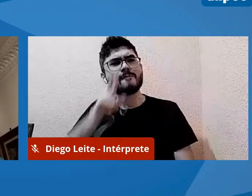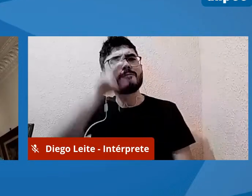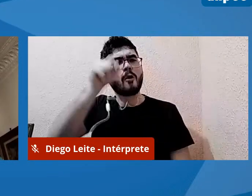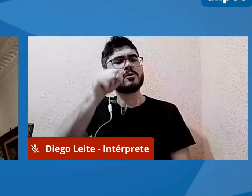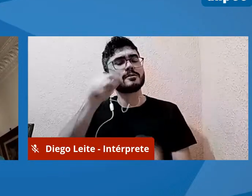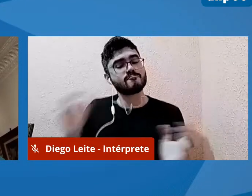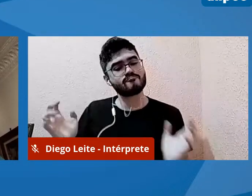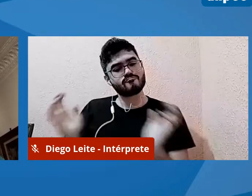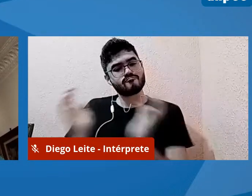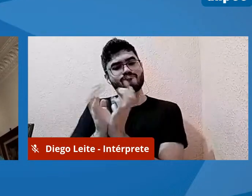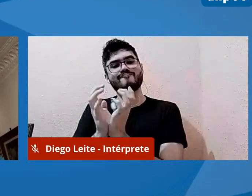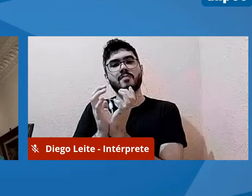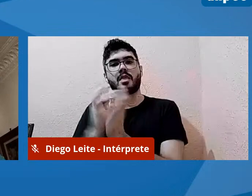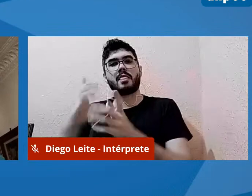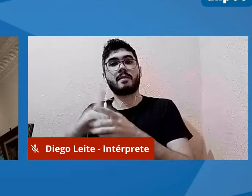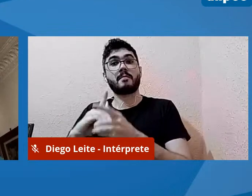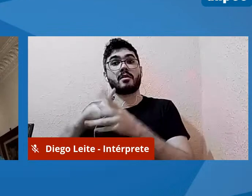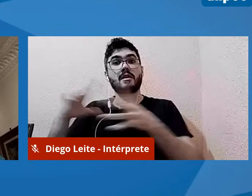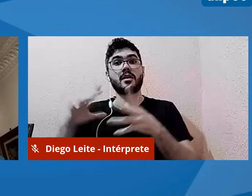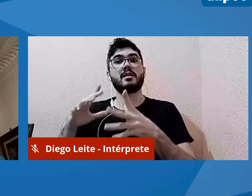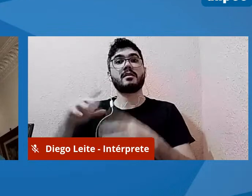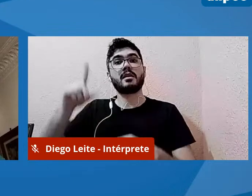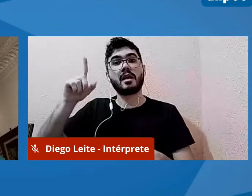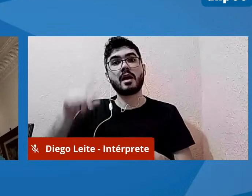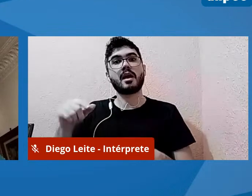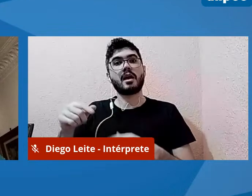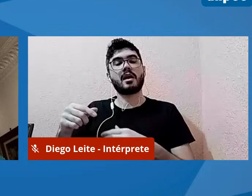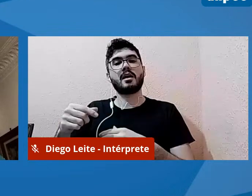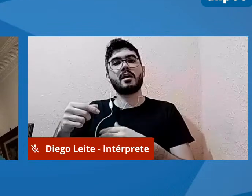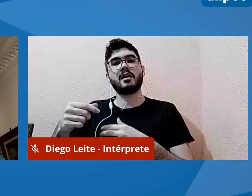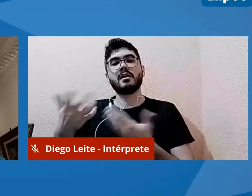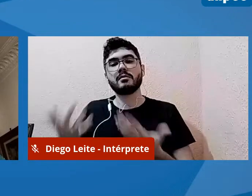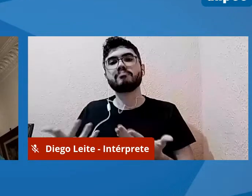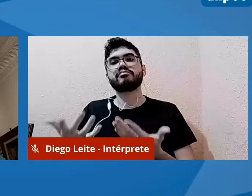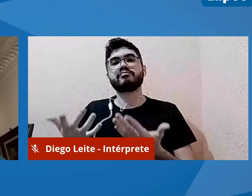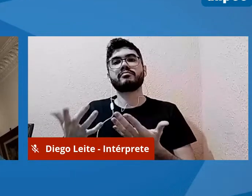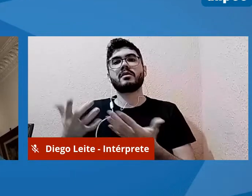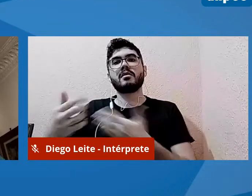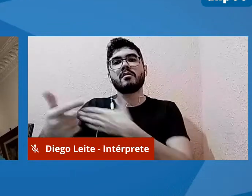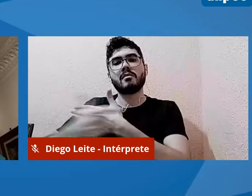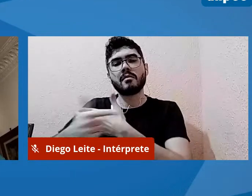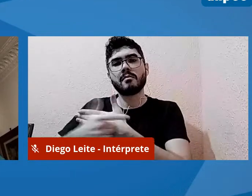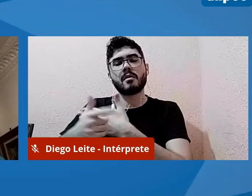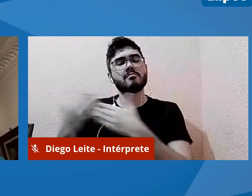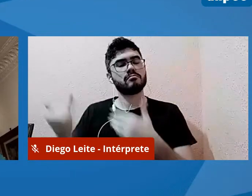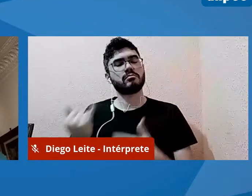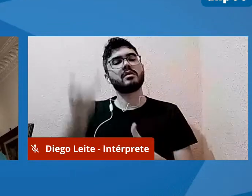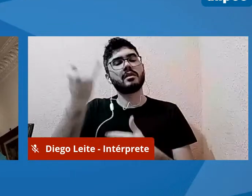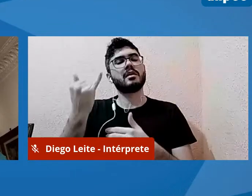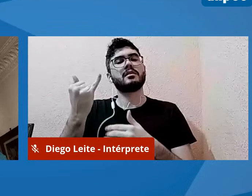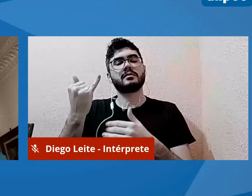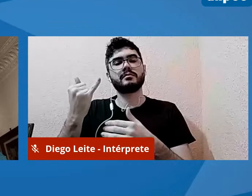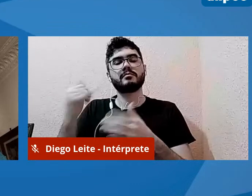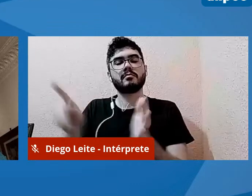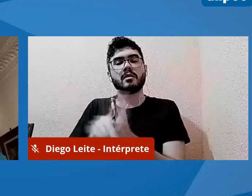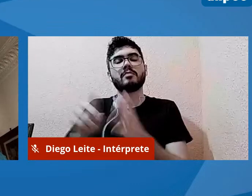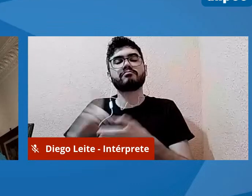Então, essa é uma tarefa imediata, importante. Agora, nós precisamos ter